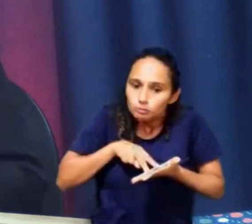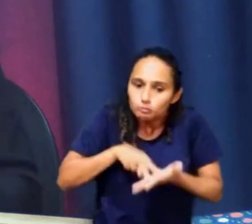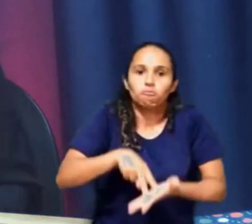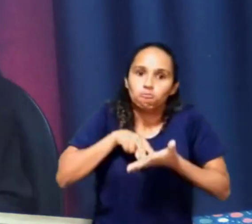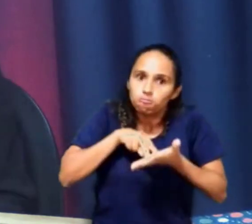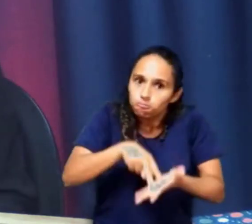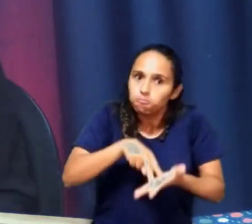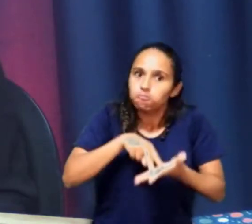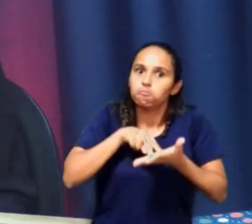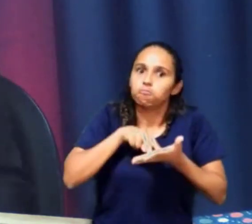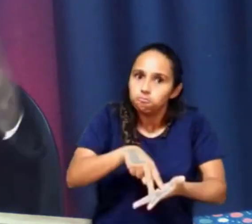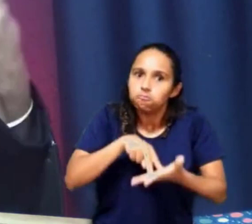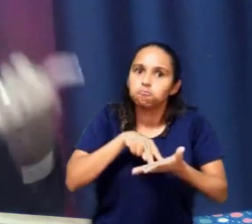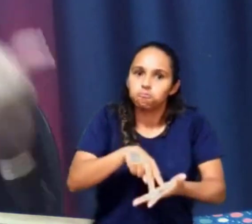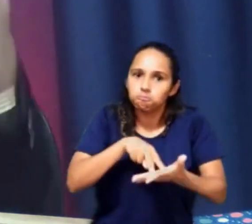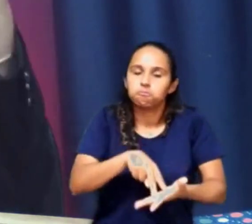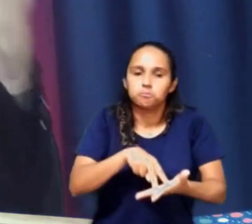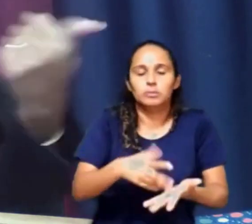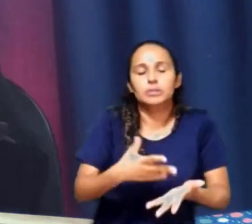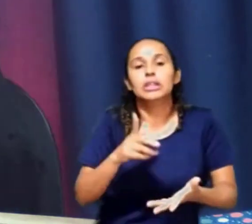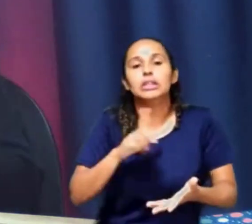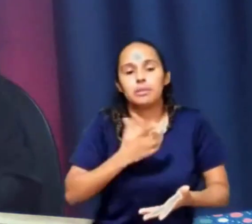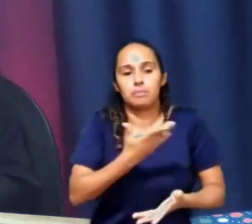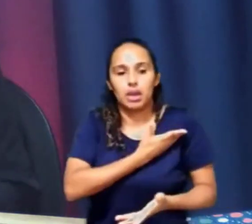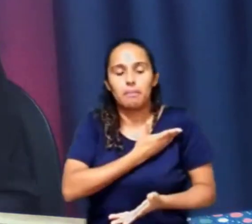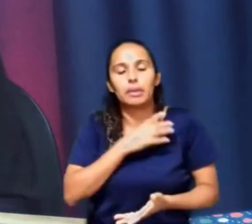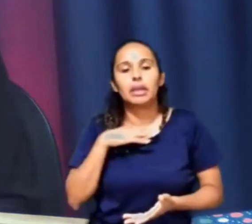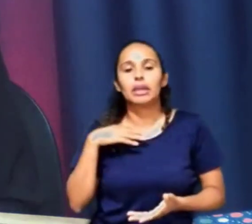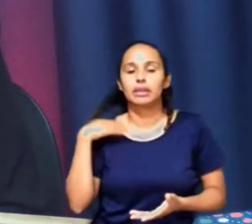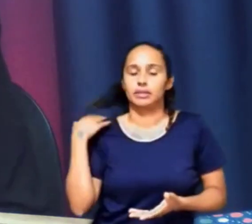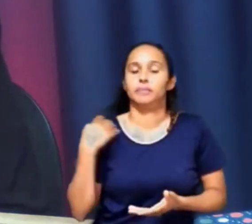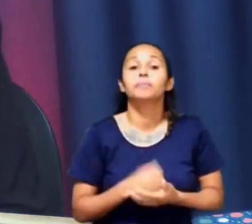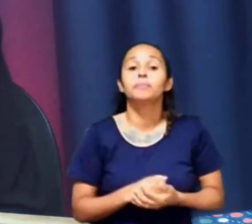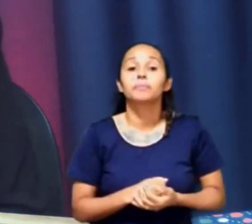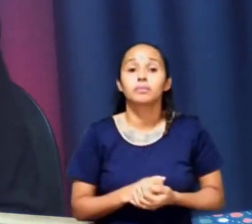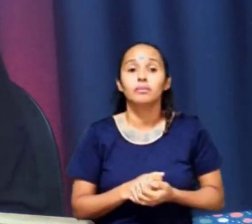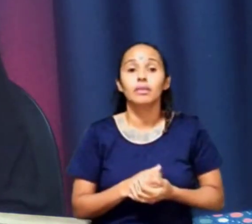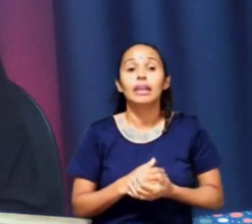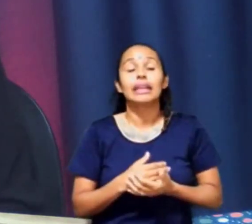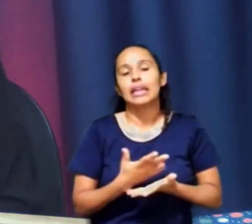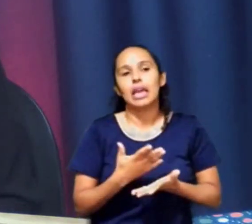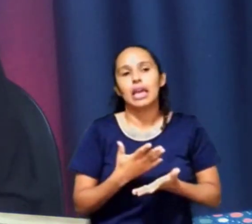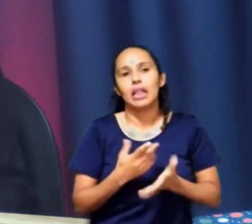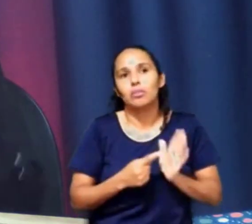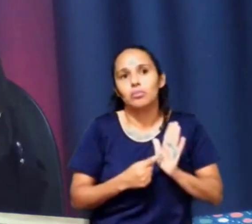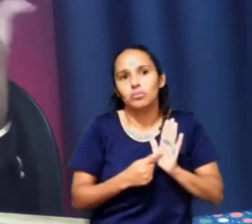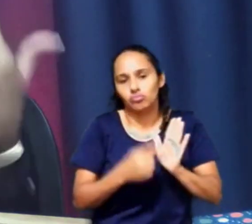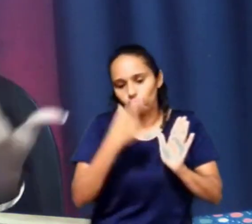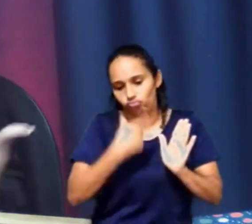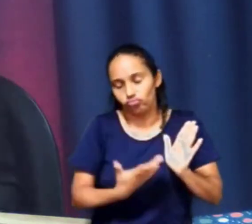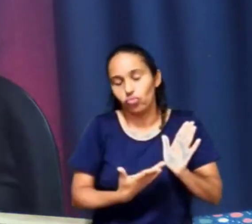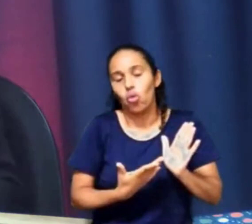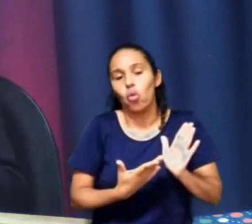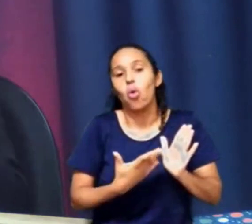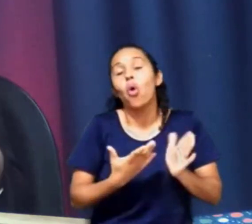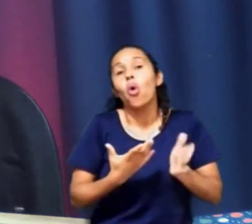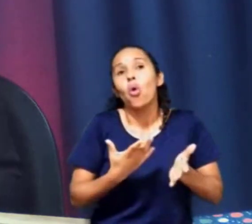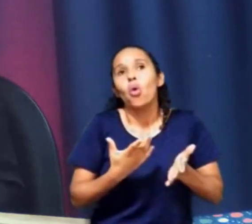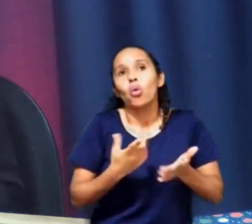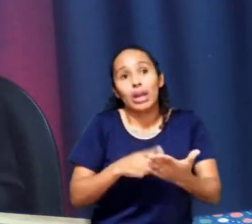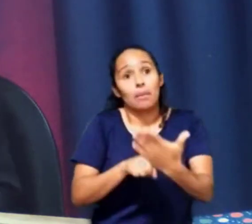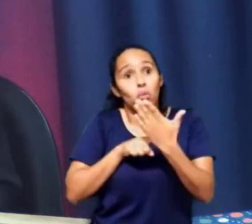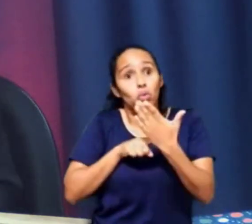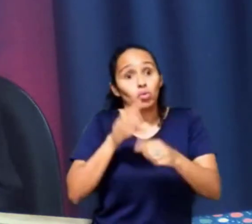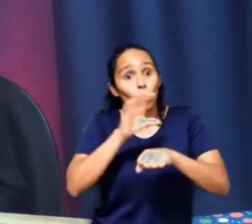minha amiga, que eu vou voltar, como foi que ela me apresentou, né? Esse curso de Libras. Eu já havia saído da PAI, eu fiquei na PAI